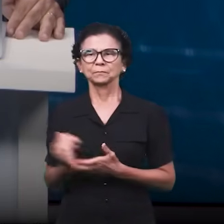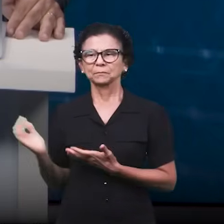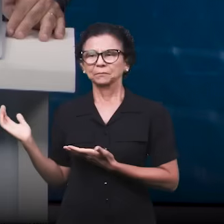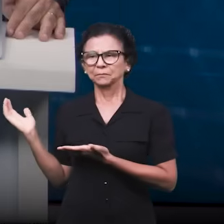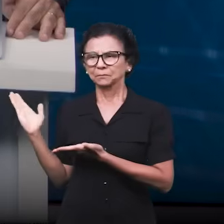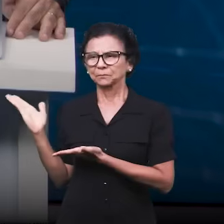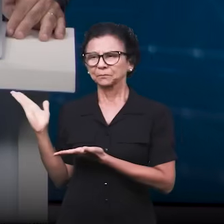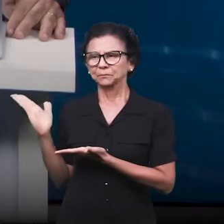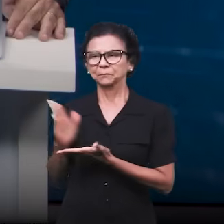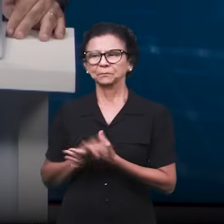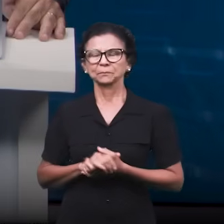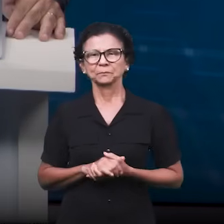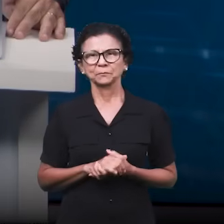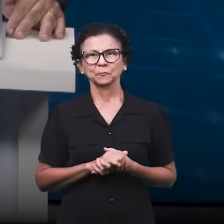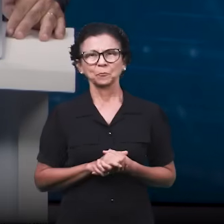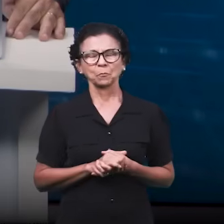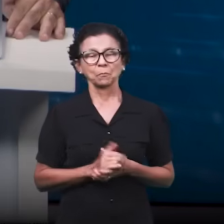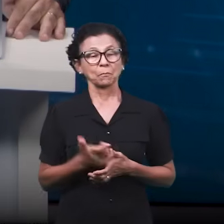manainews@radiomanaim.com.br